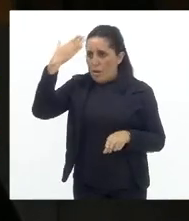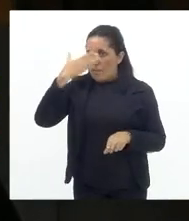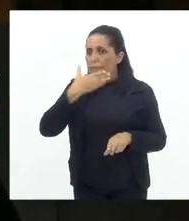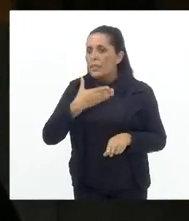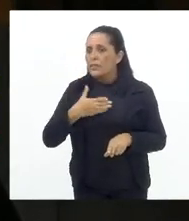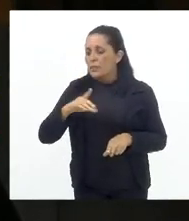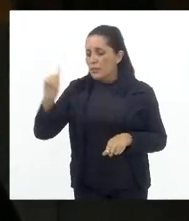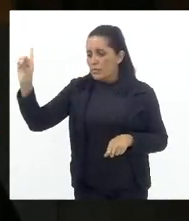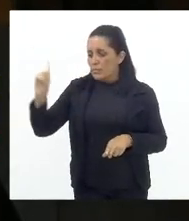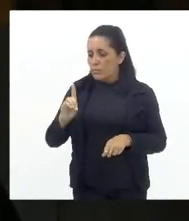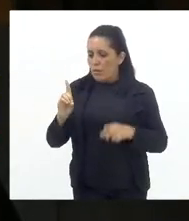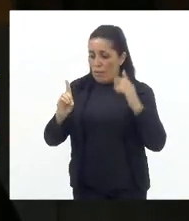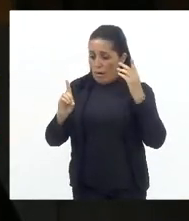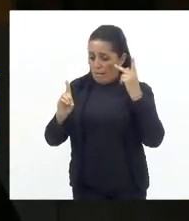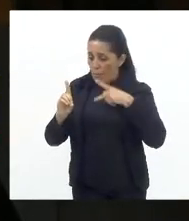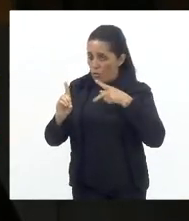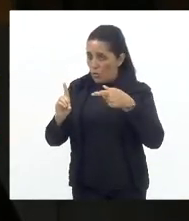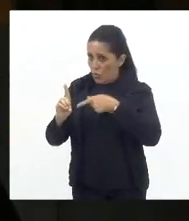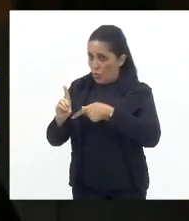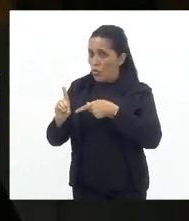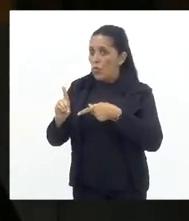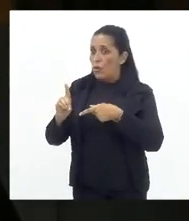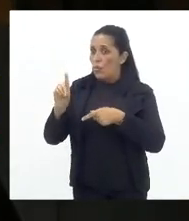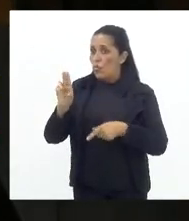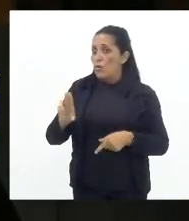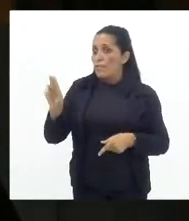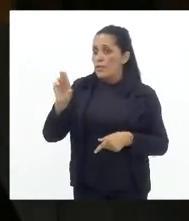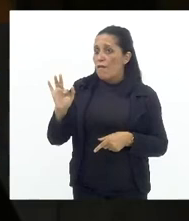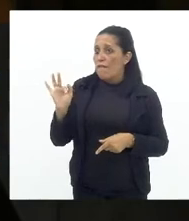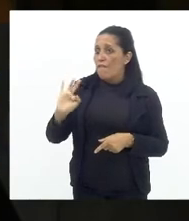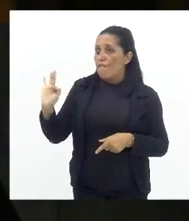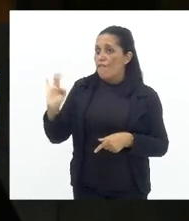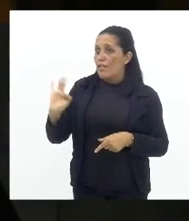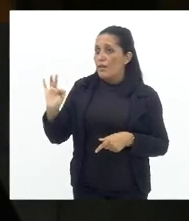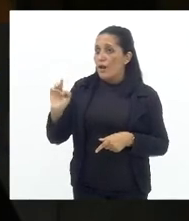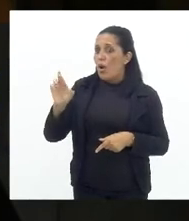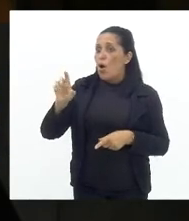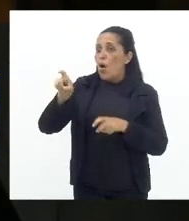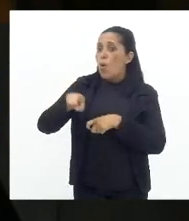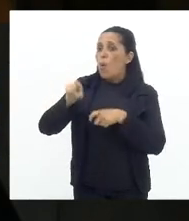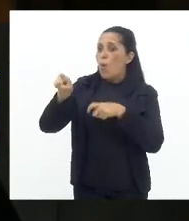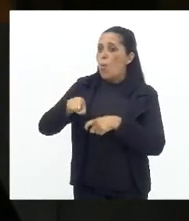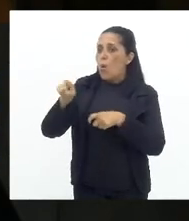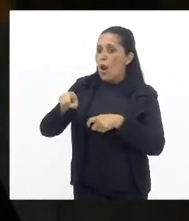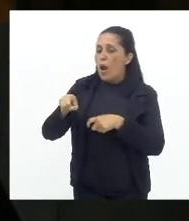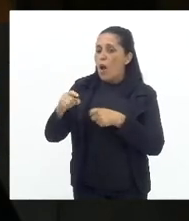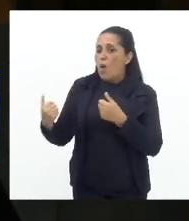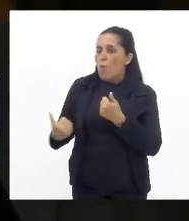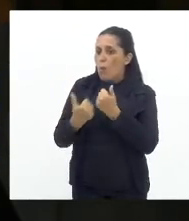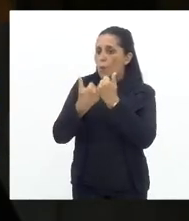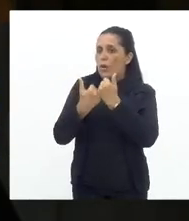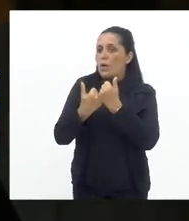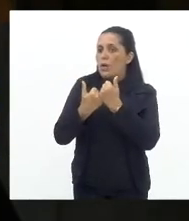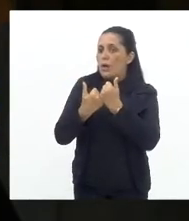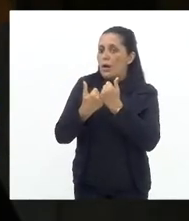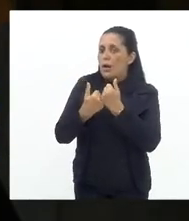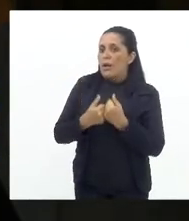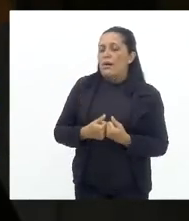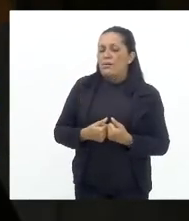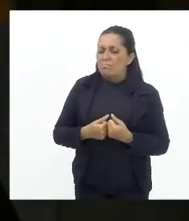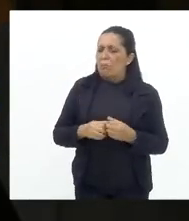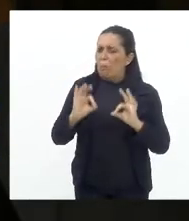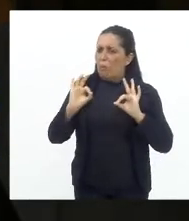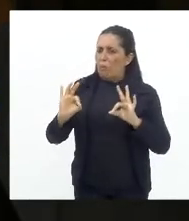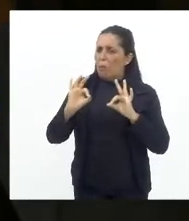de de um professor da Universidade Federal Rural é que prestam uma espécie de assessoramento de luxo eu